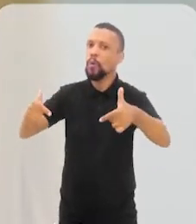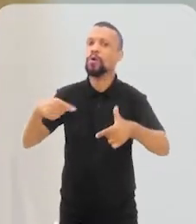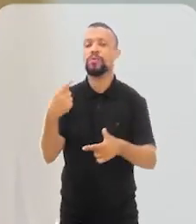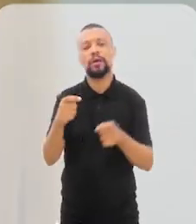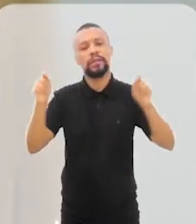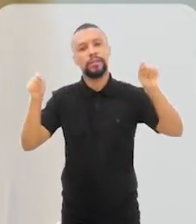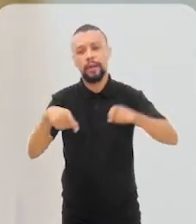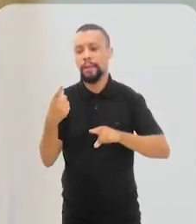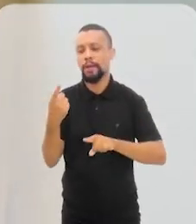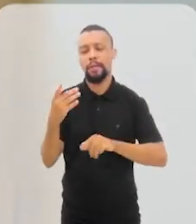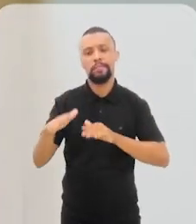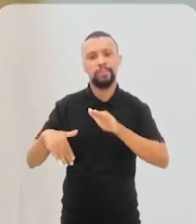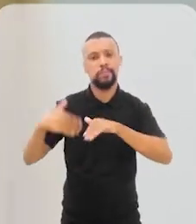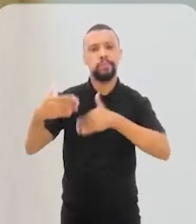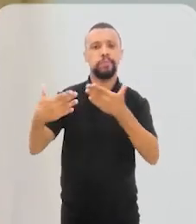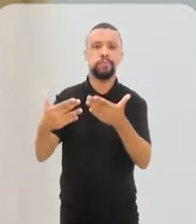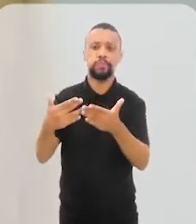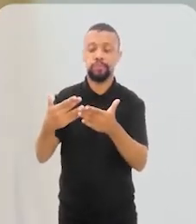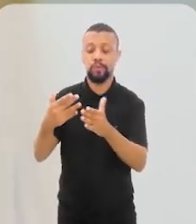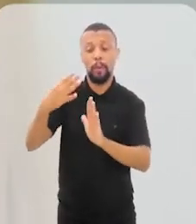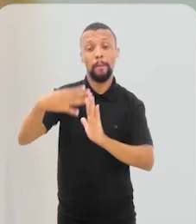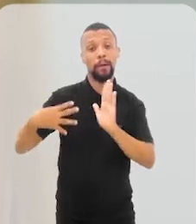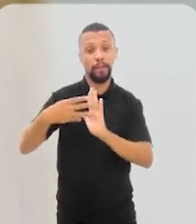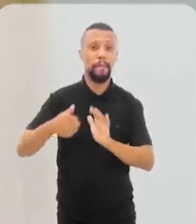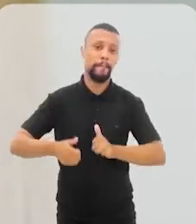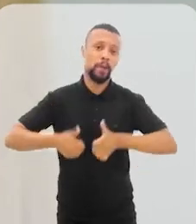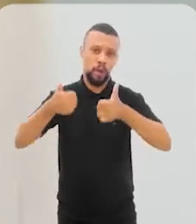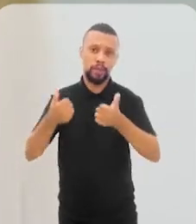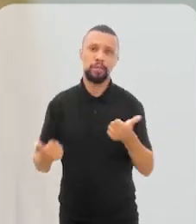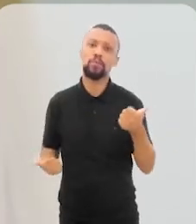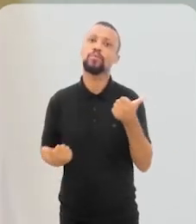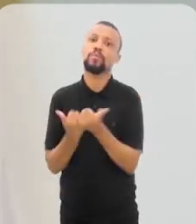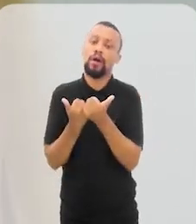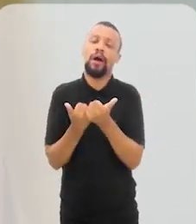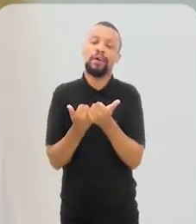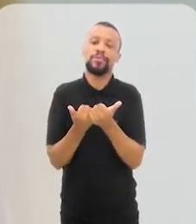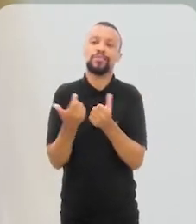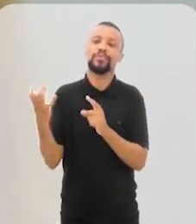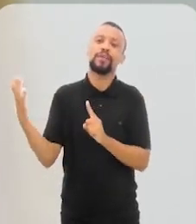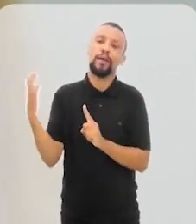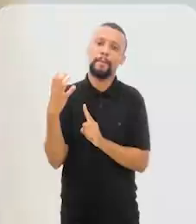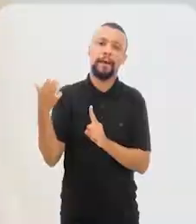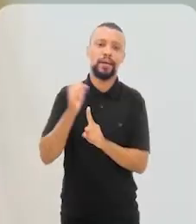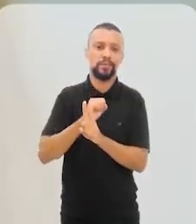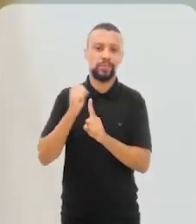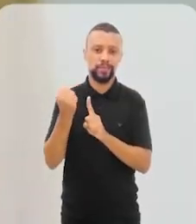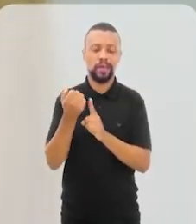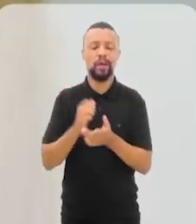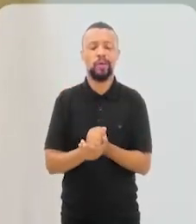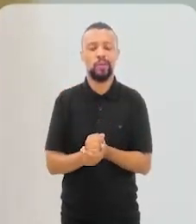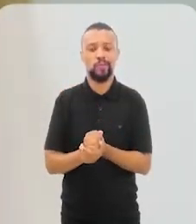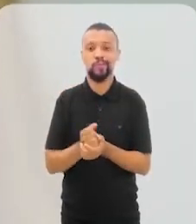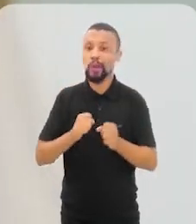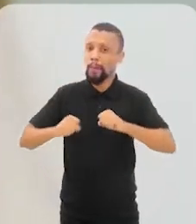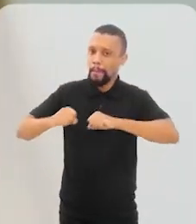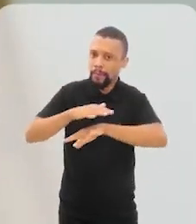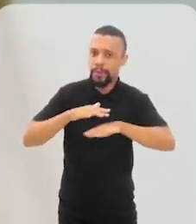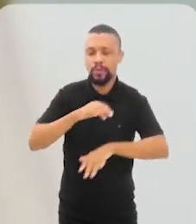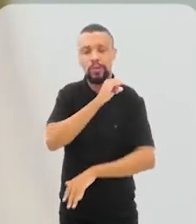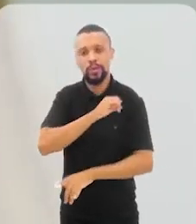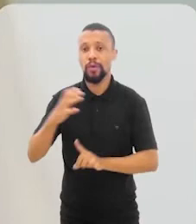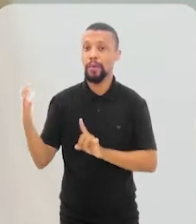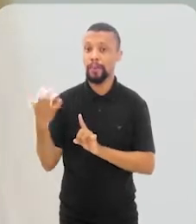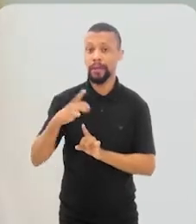pode desenvolver melhor os programas de suporte ao segmento de negócios de impacto social. O Rio de Impacto tem um papel importante